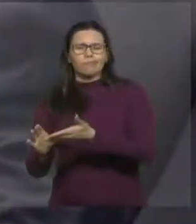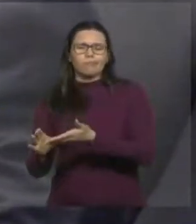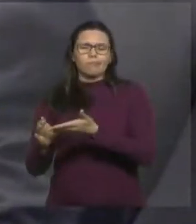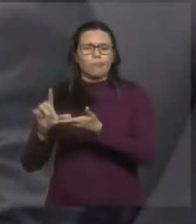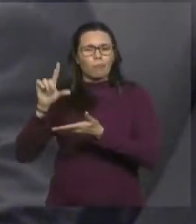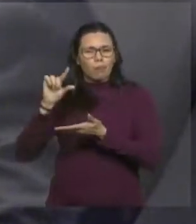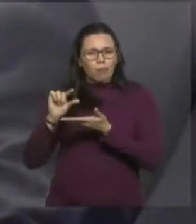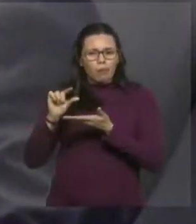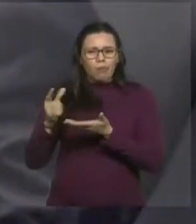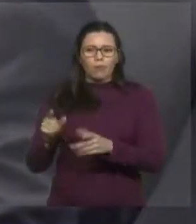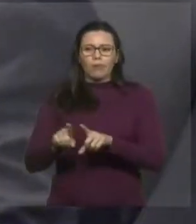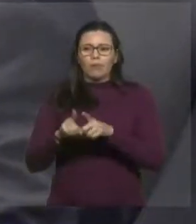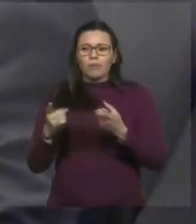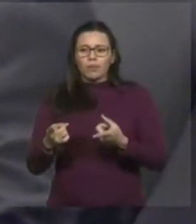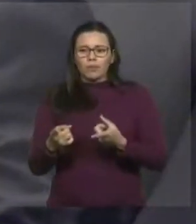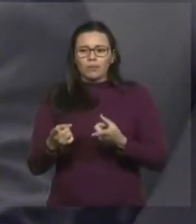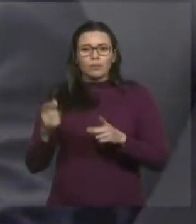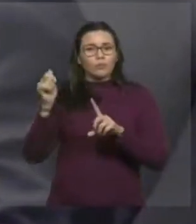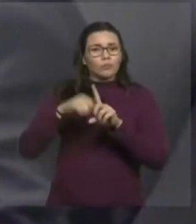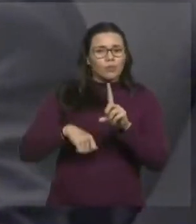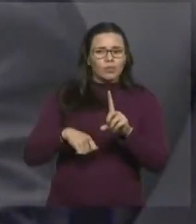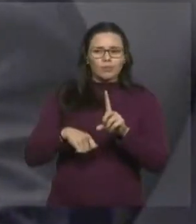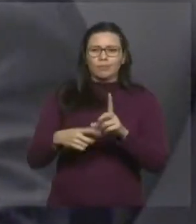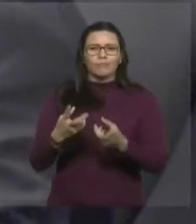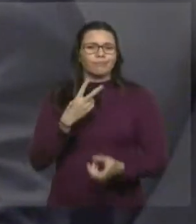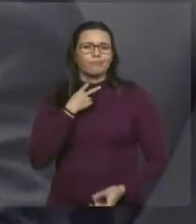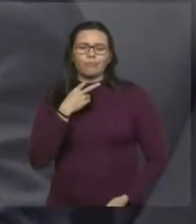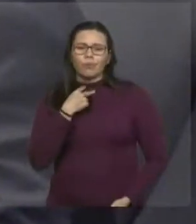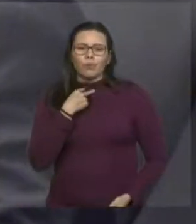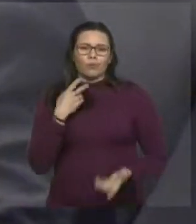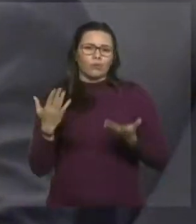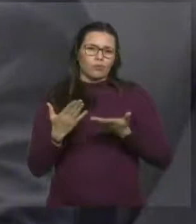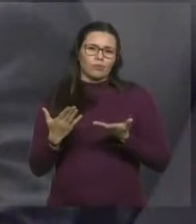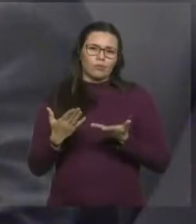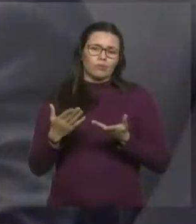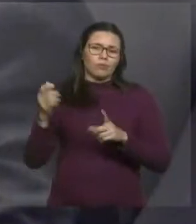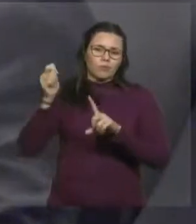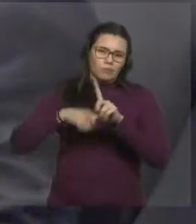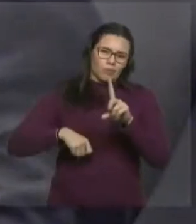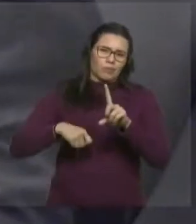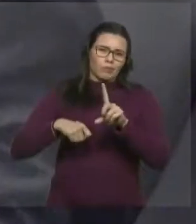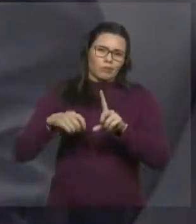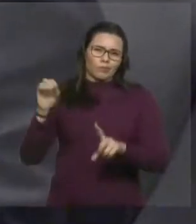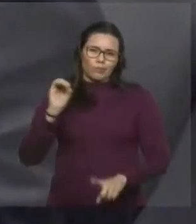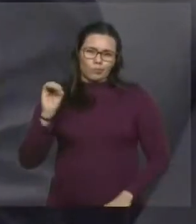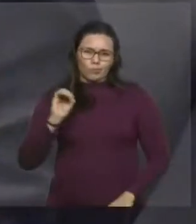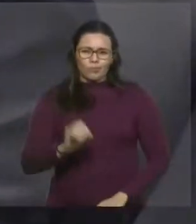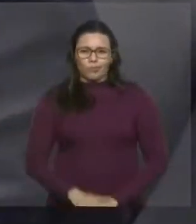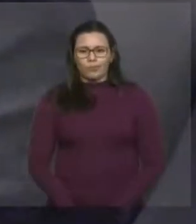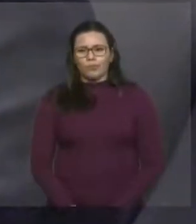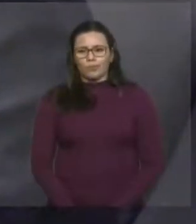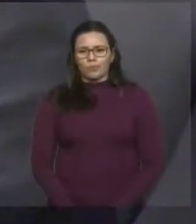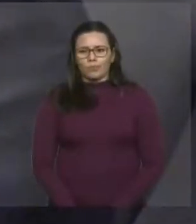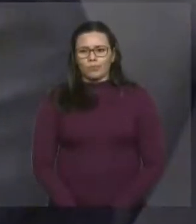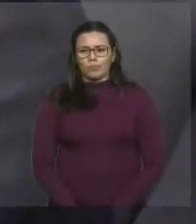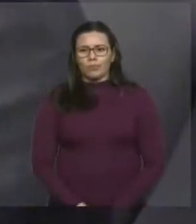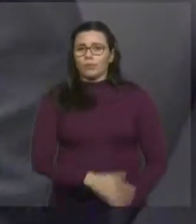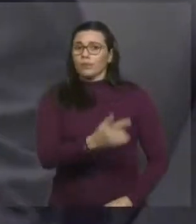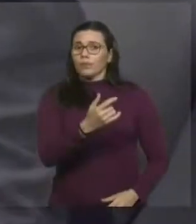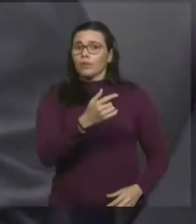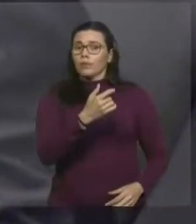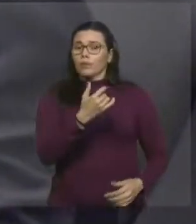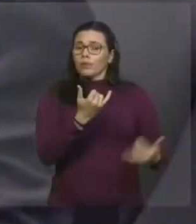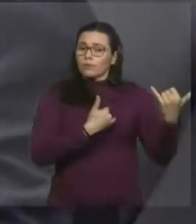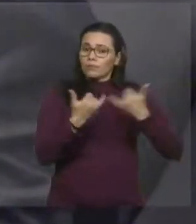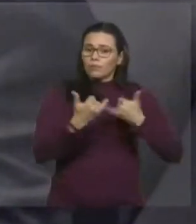partir deste mês, não vai mais poder fazer esse repasse, segundo informações,